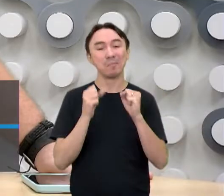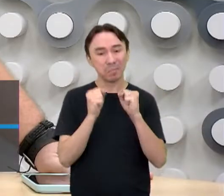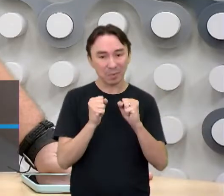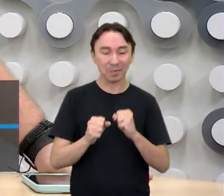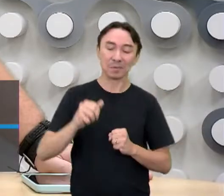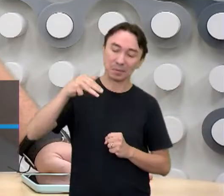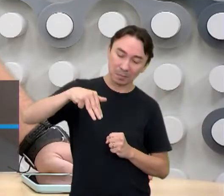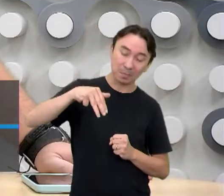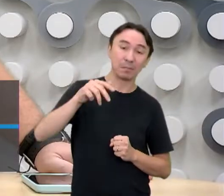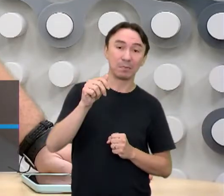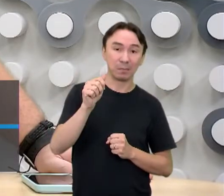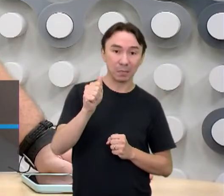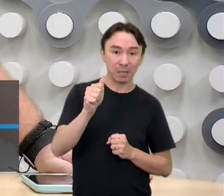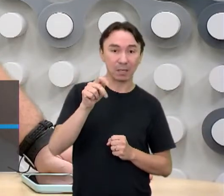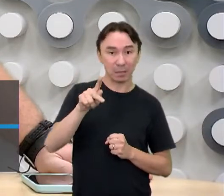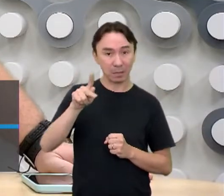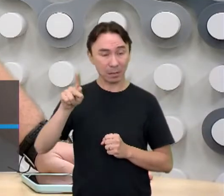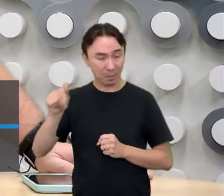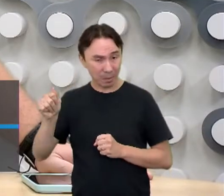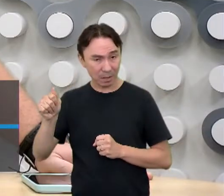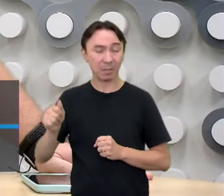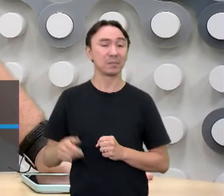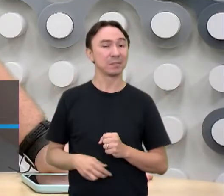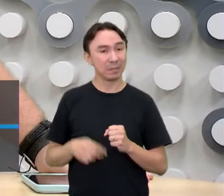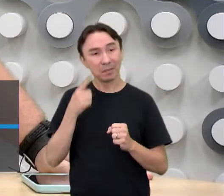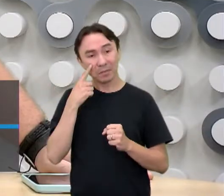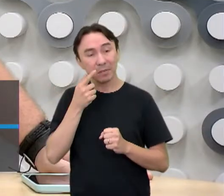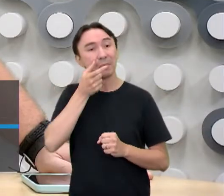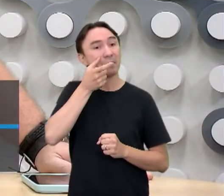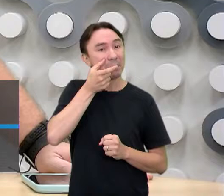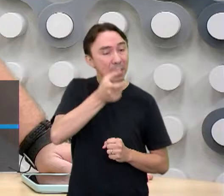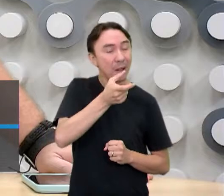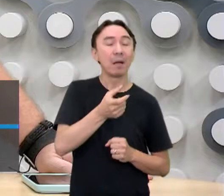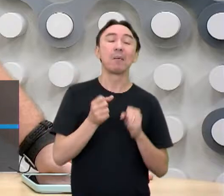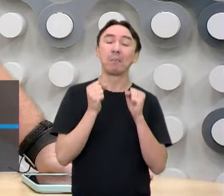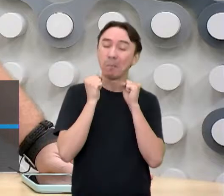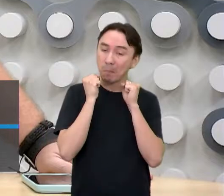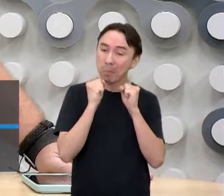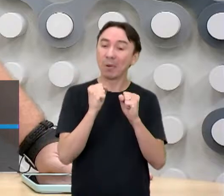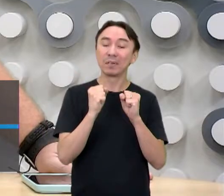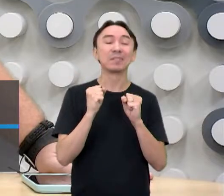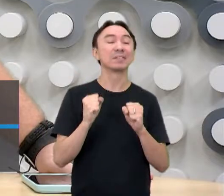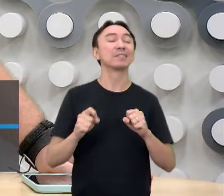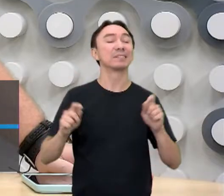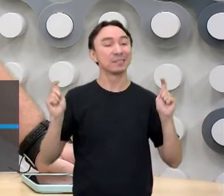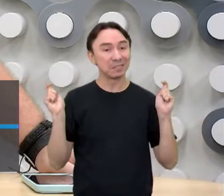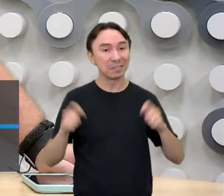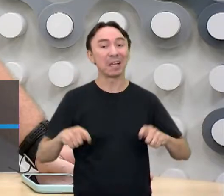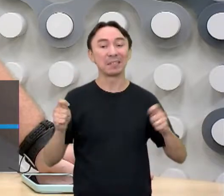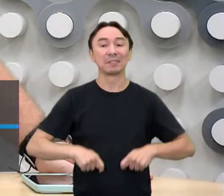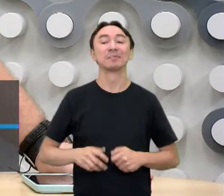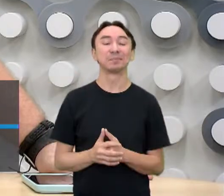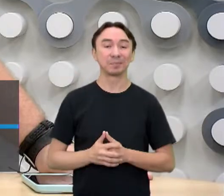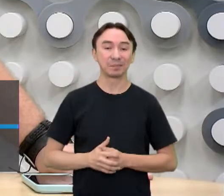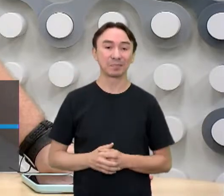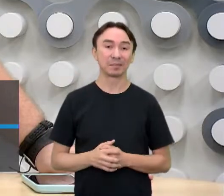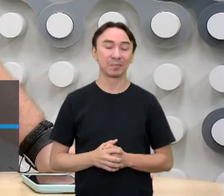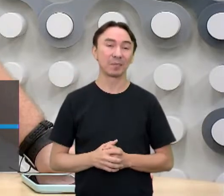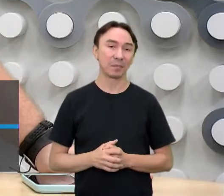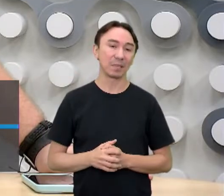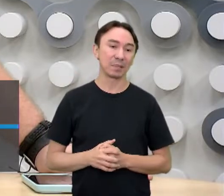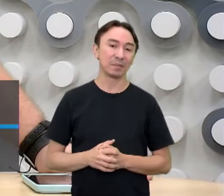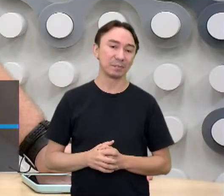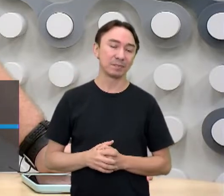de apoio, planejamento e práticas do aprofundamento, né? Que aí vocês vão estar vendo lá, né, a questão aí, né,